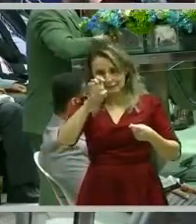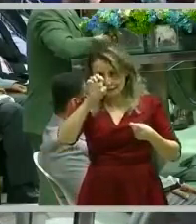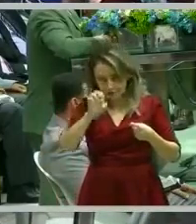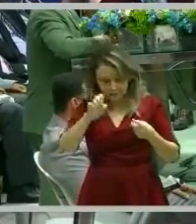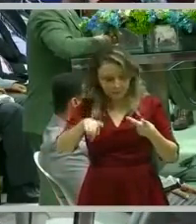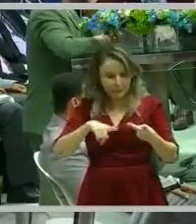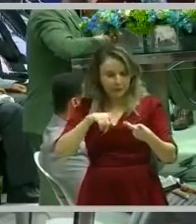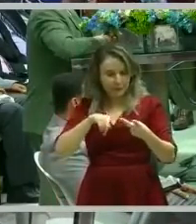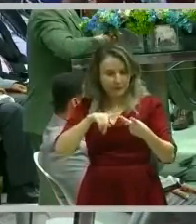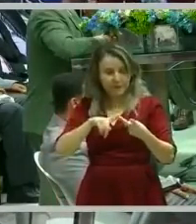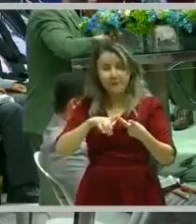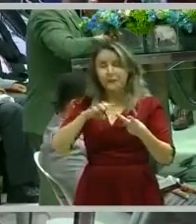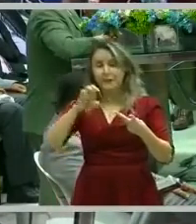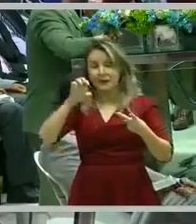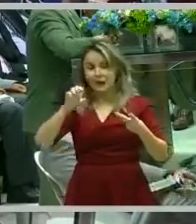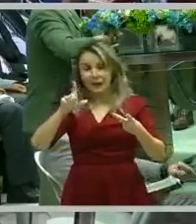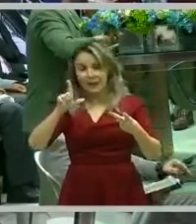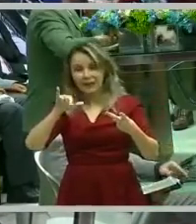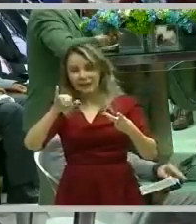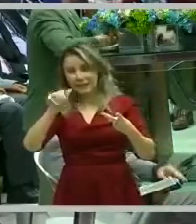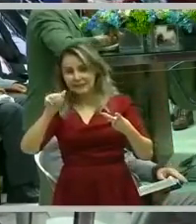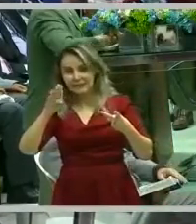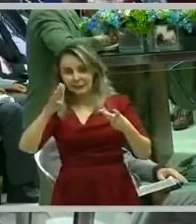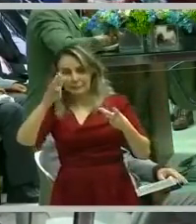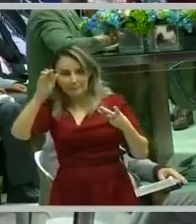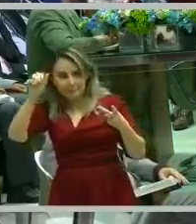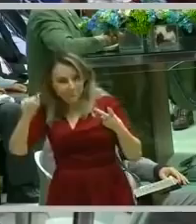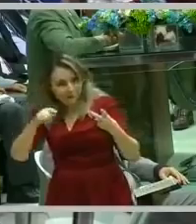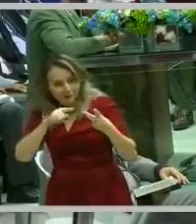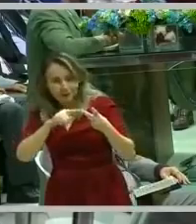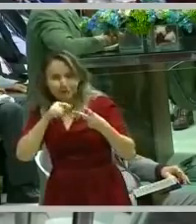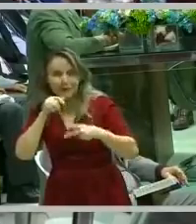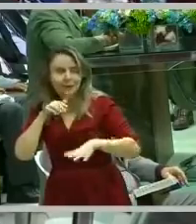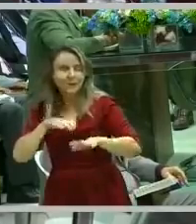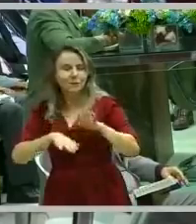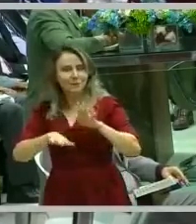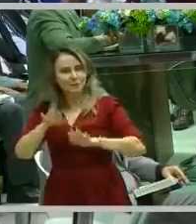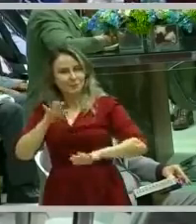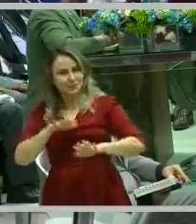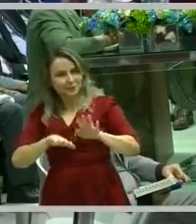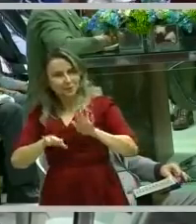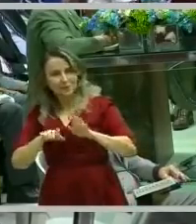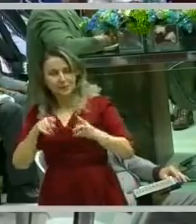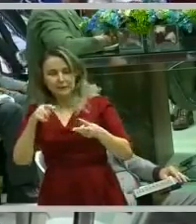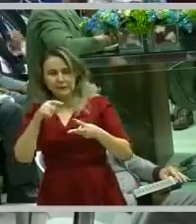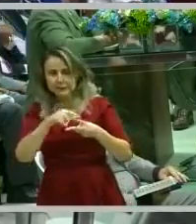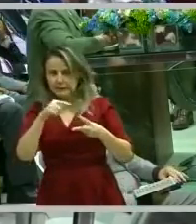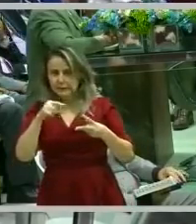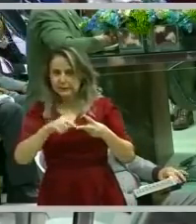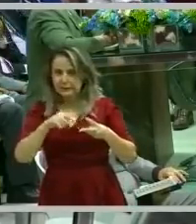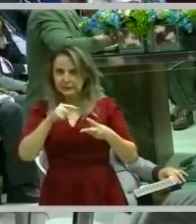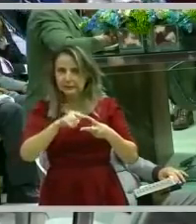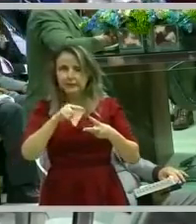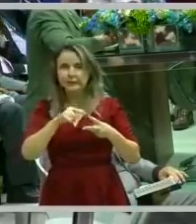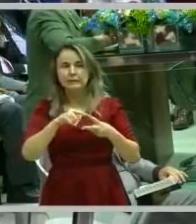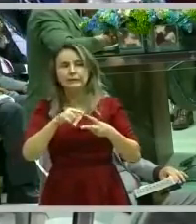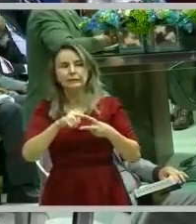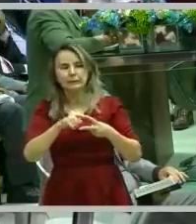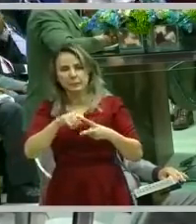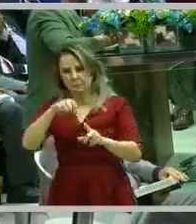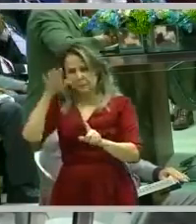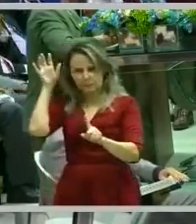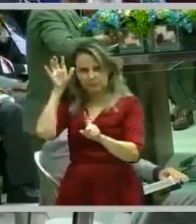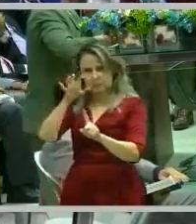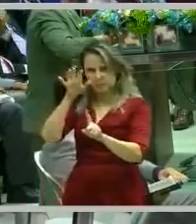Aleluia! Eles fazem de tudo para tirar a unção. Eles fazem de tudo para roubar aquilo que Deus lhe deu. Mas